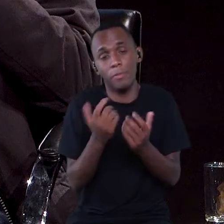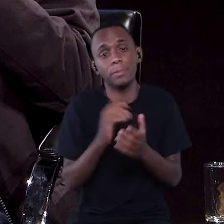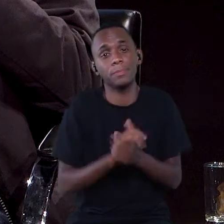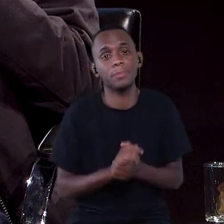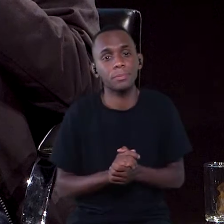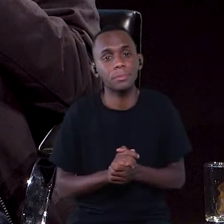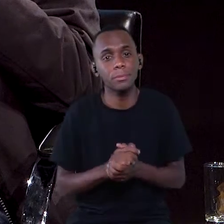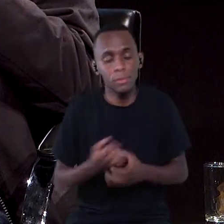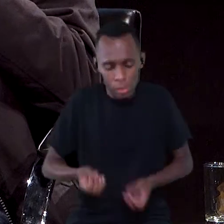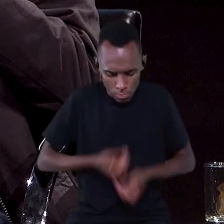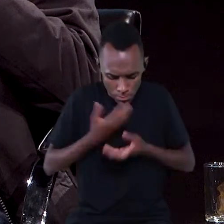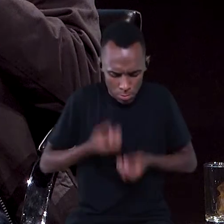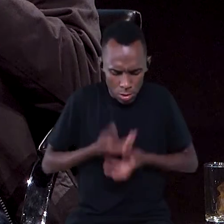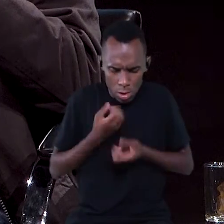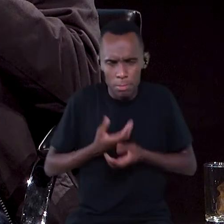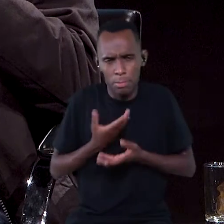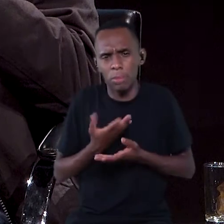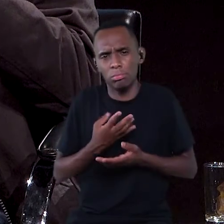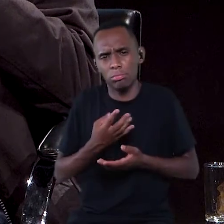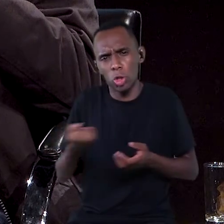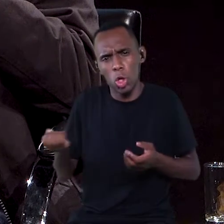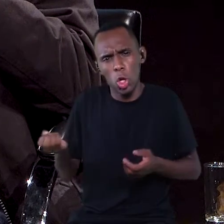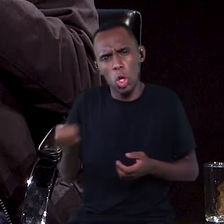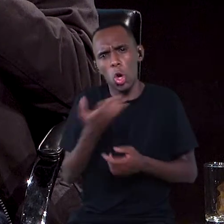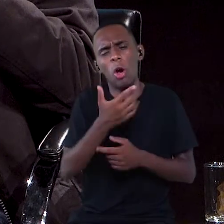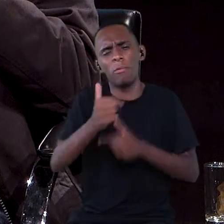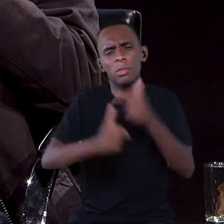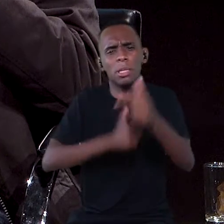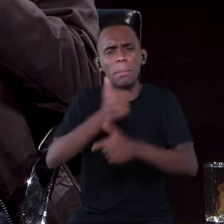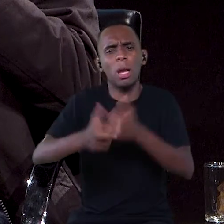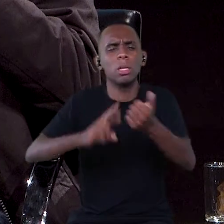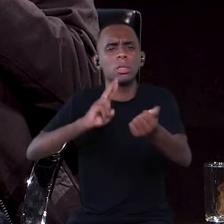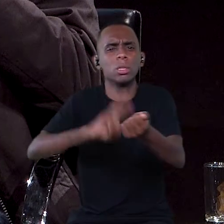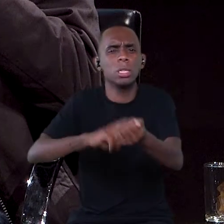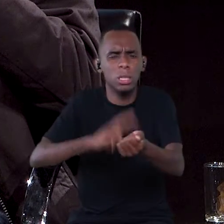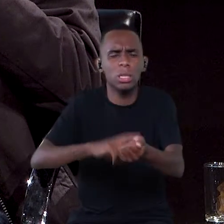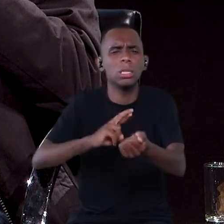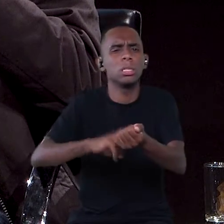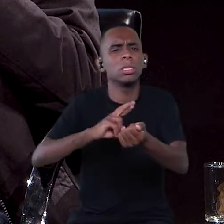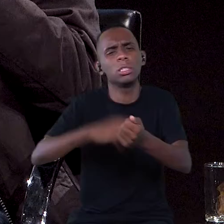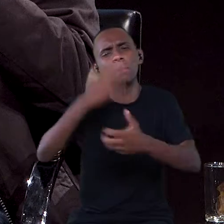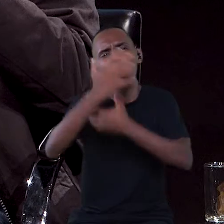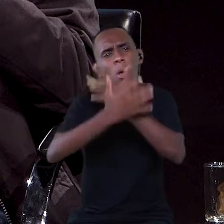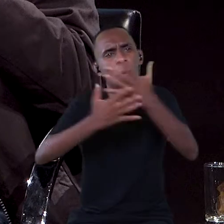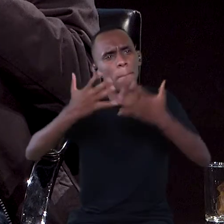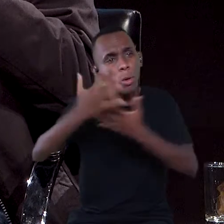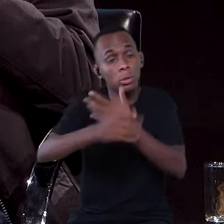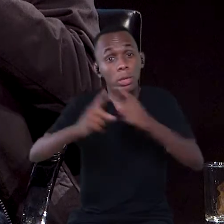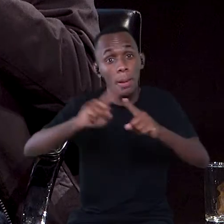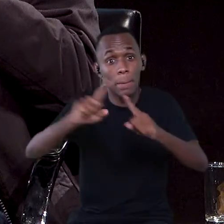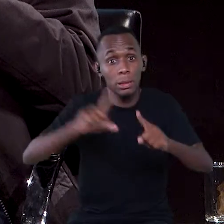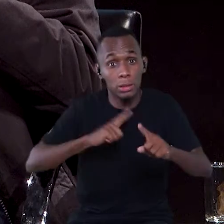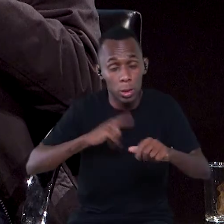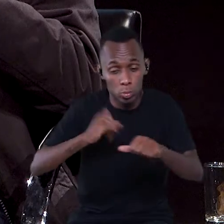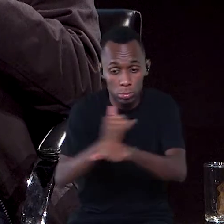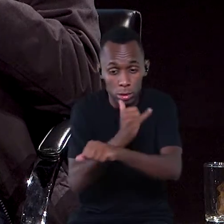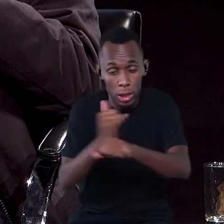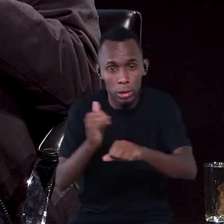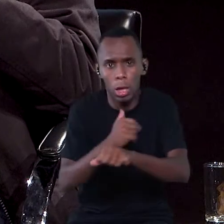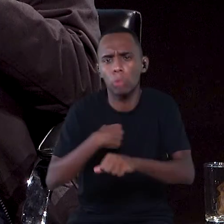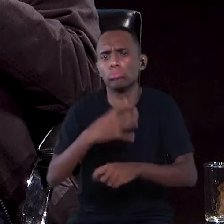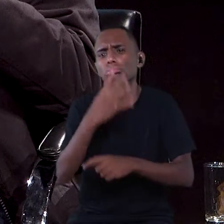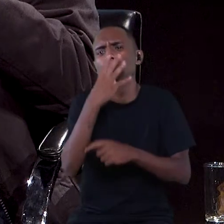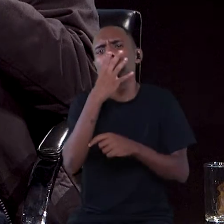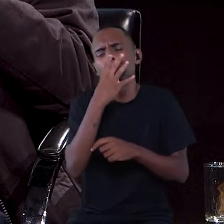poeta extremamente sofisticado, para trabalhar com ritmo, rima, musicalidade, mas ele tem uma técnica que eu